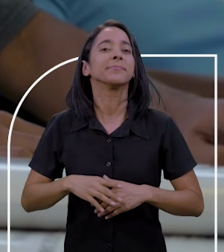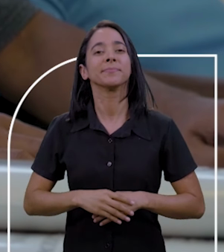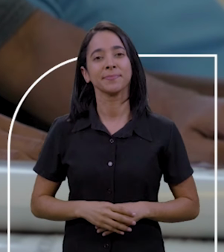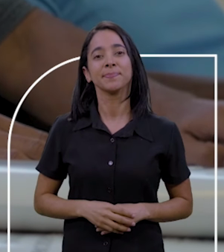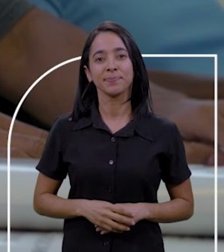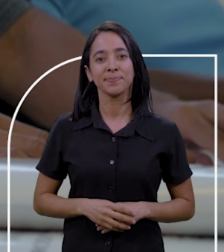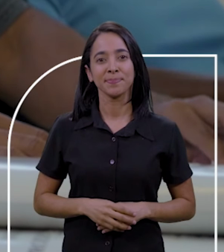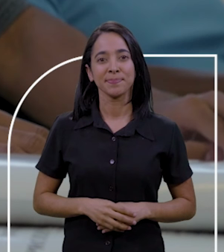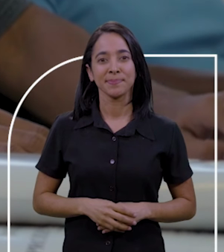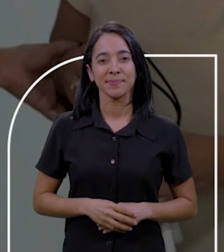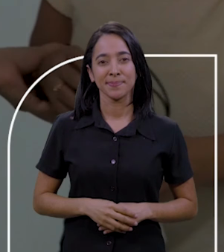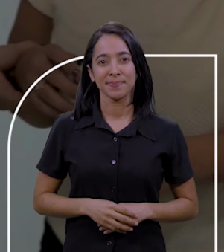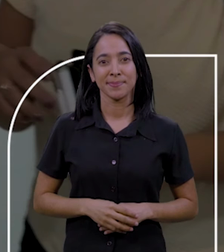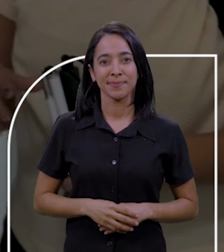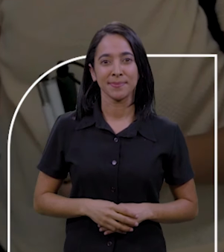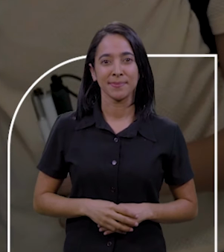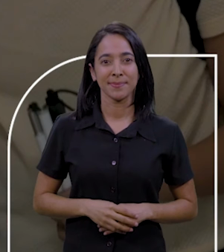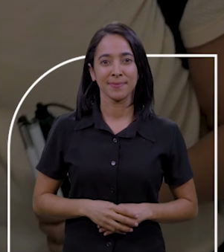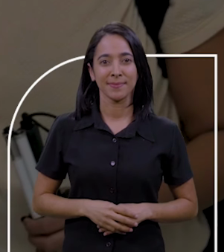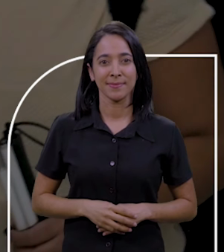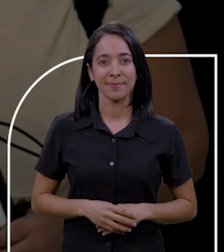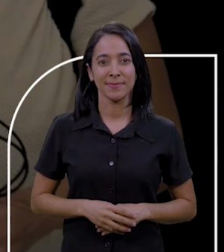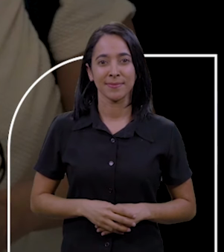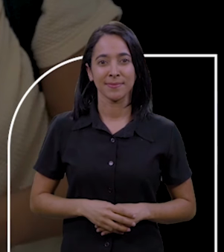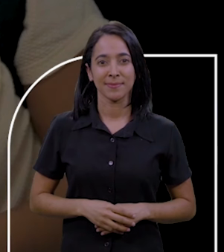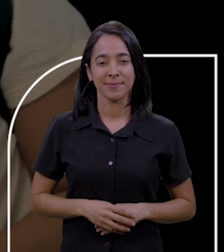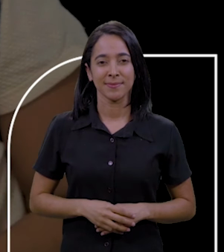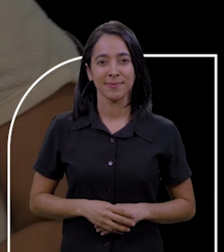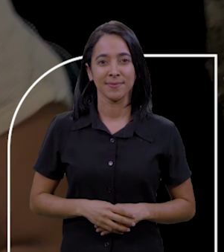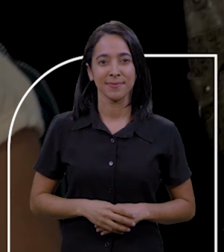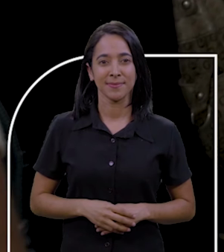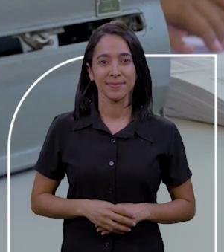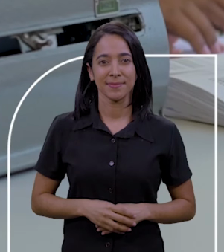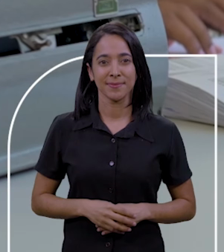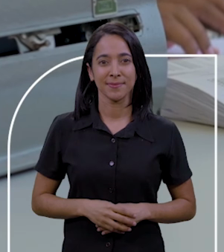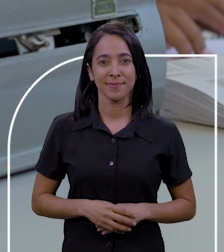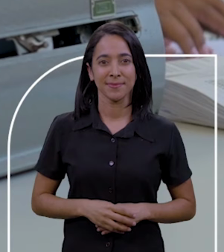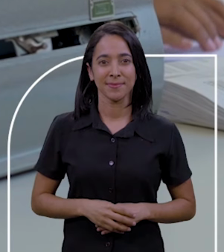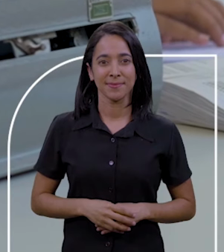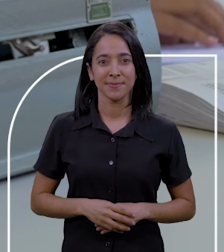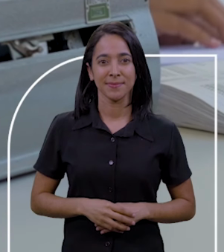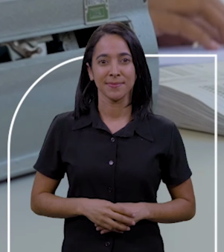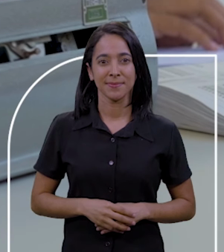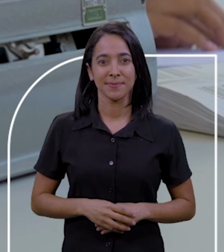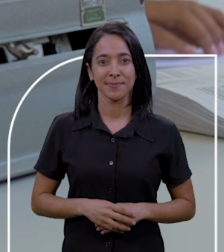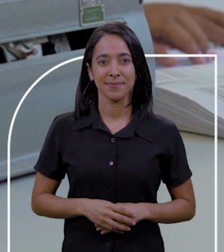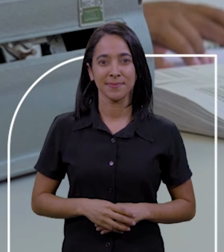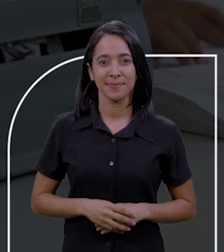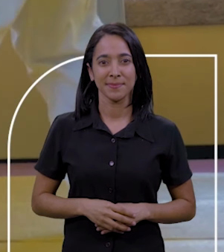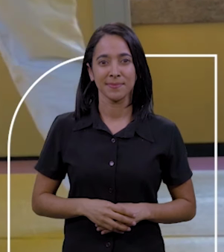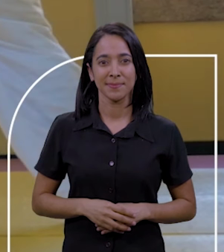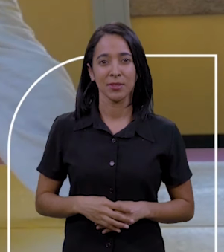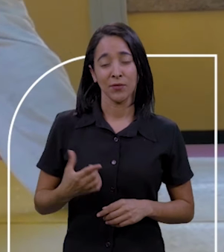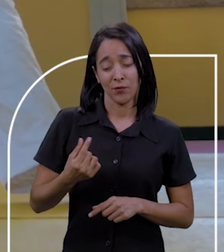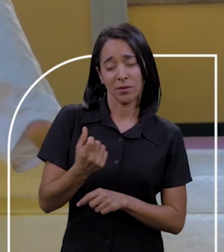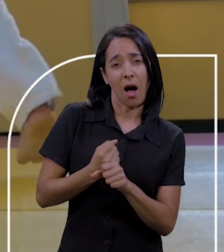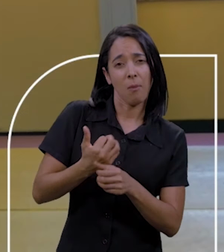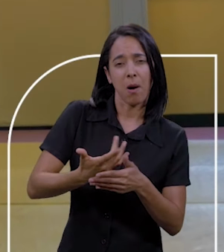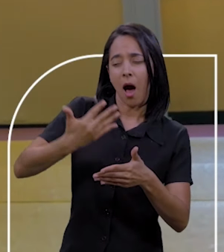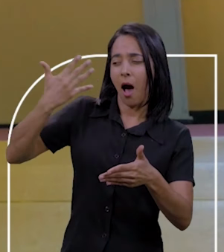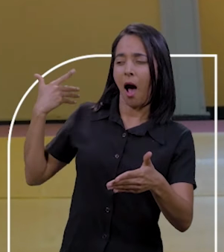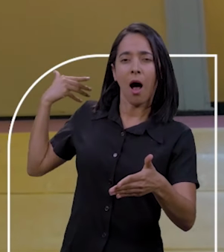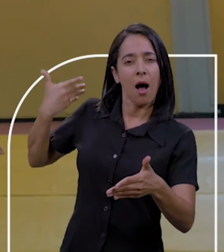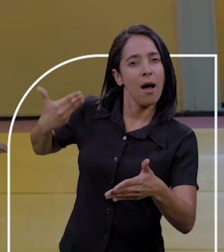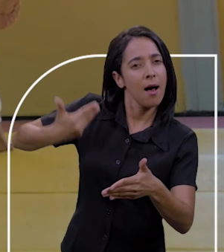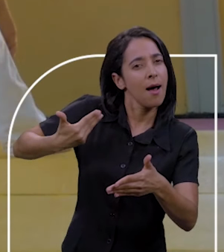pessoas lendo Braille. Pessoas no corredor. Homem digita em máquina de datilografia Braille. 20 anos que eu